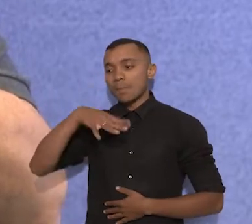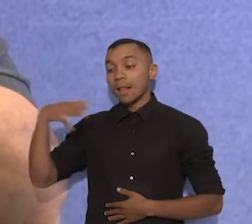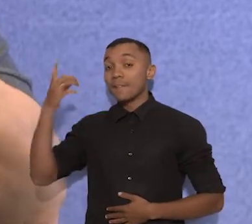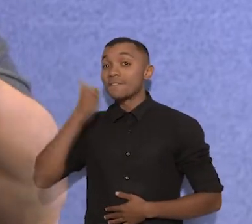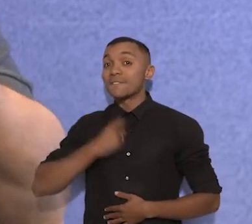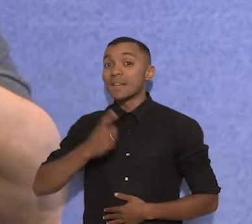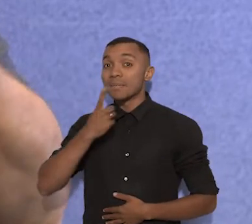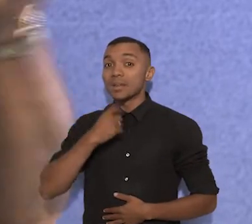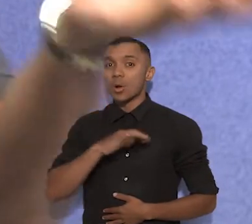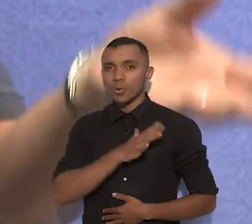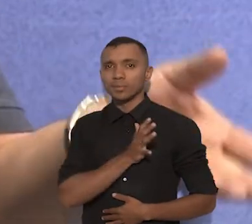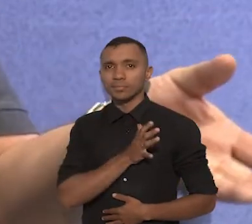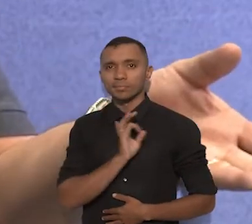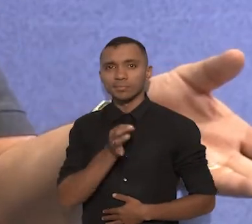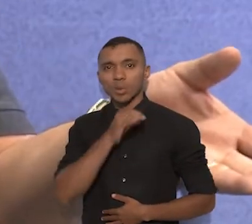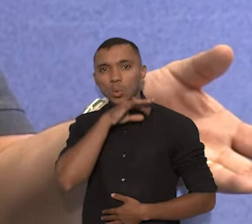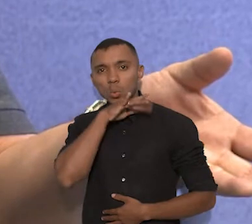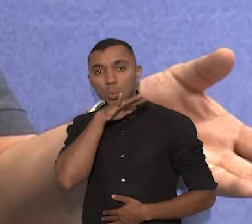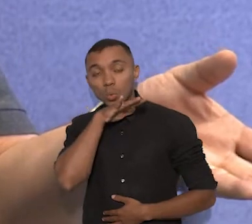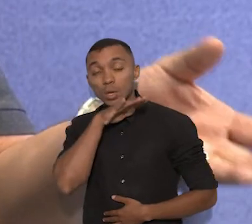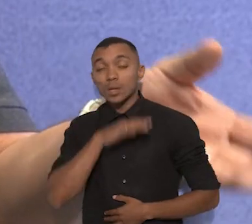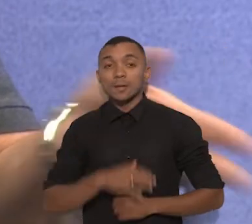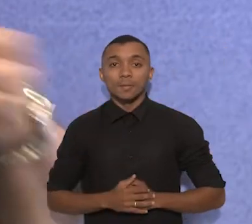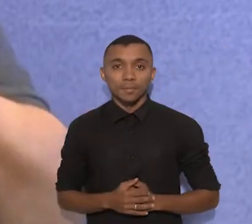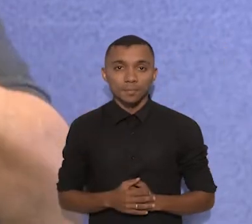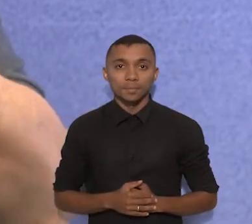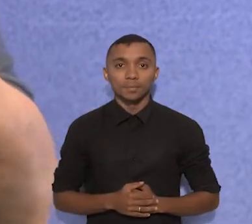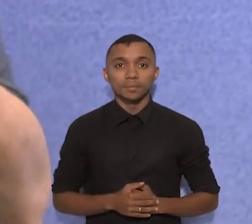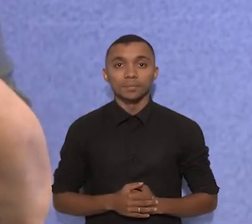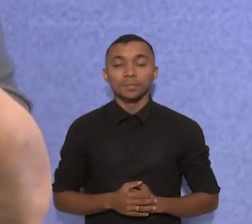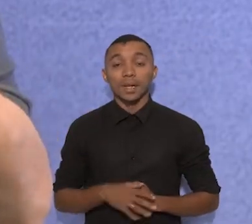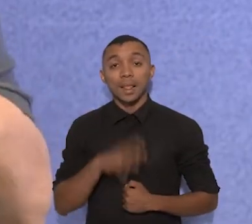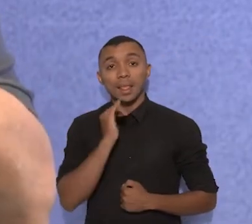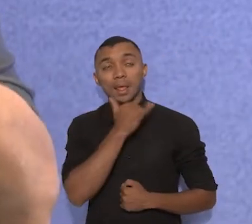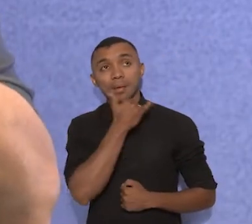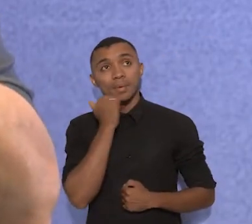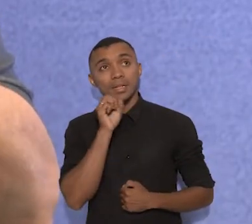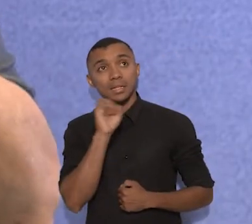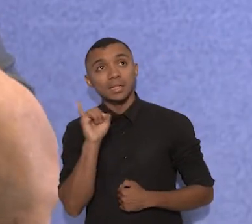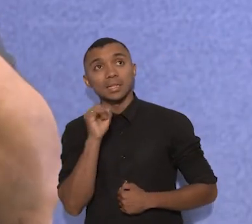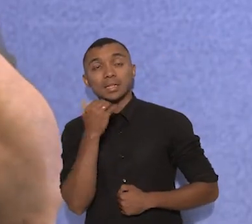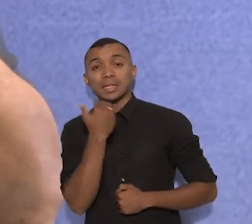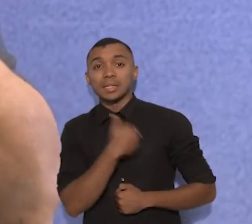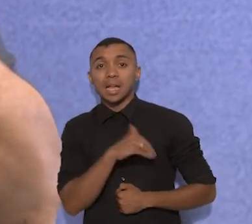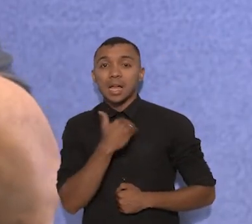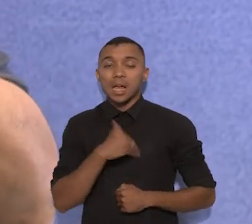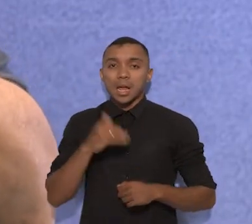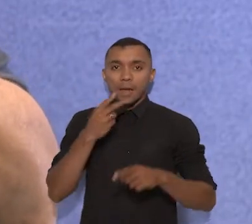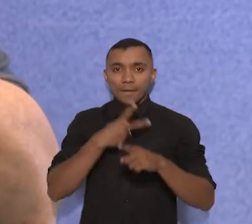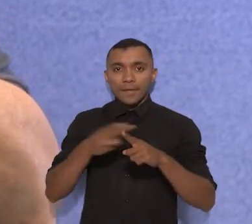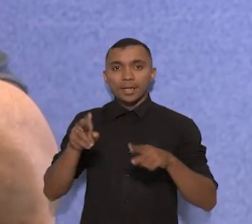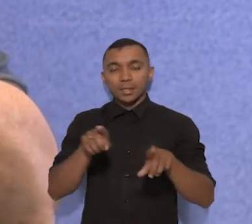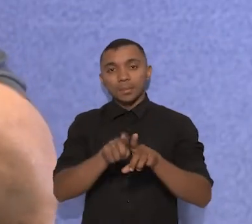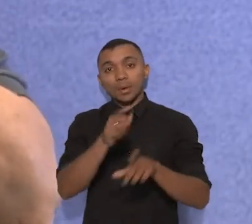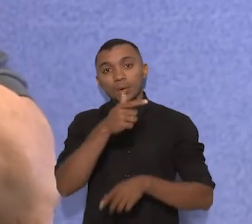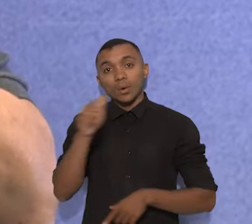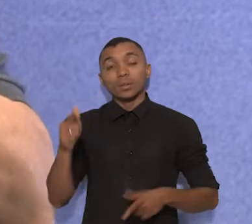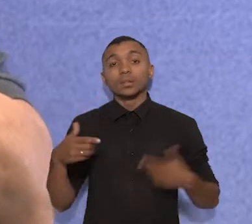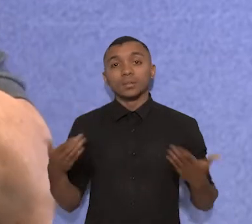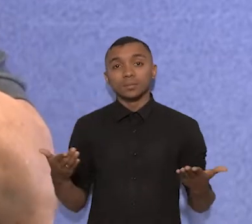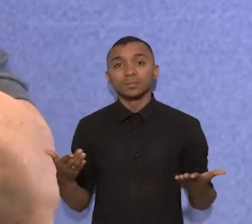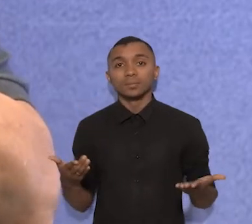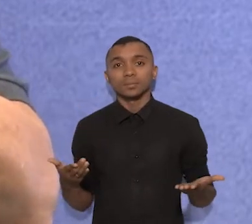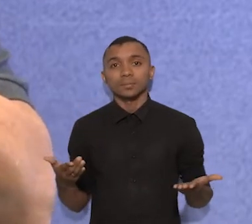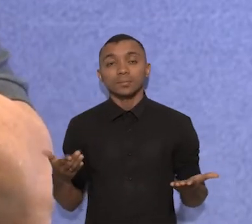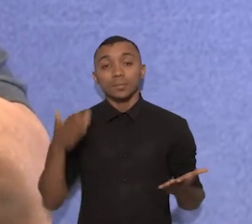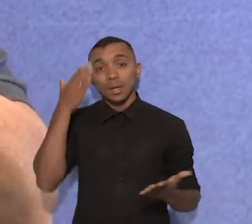rebaixamento. Nesse jogo, se trouxer uma vitória de São Paulo, né? Dependendo do Ceará ganhar aí do Avaí e de outros aí. Então, eu acho que